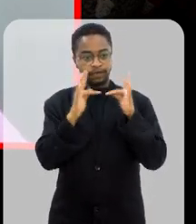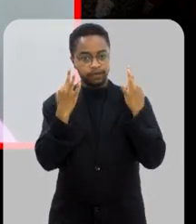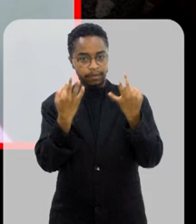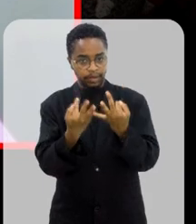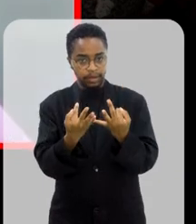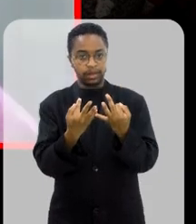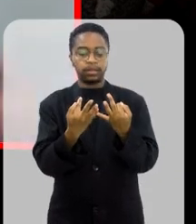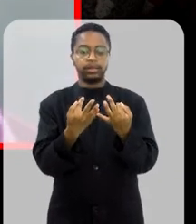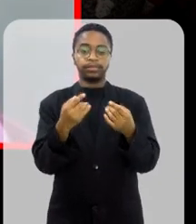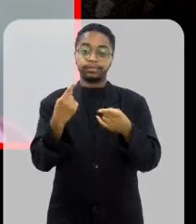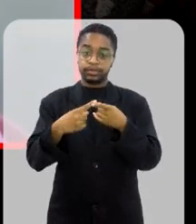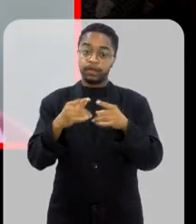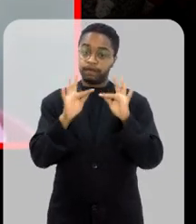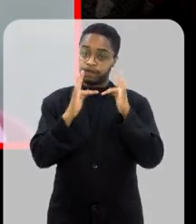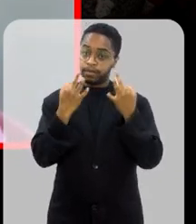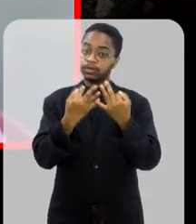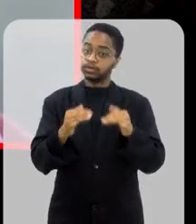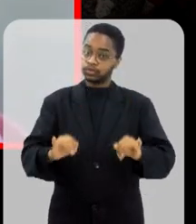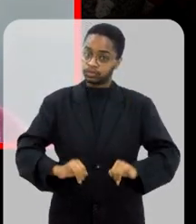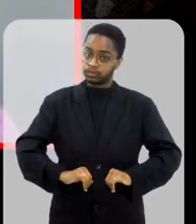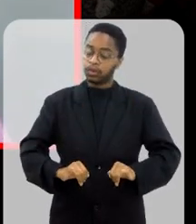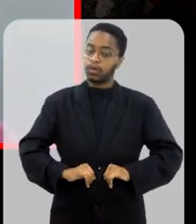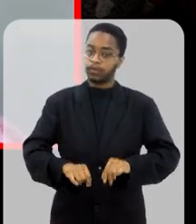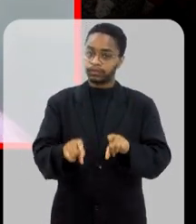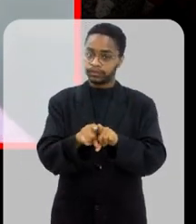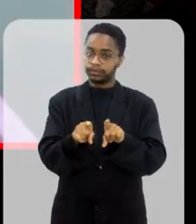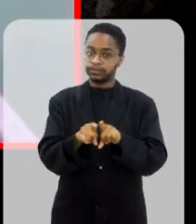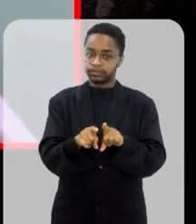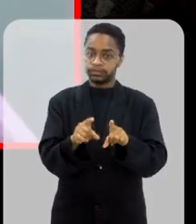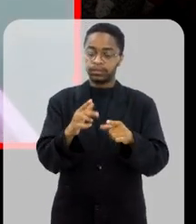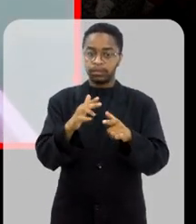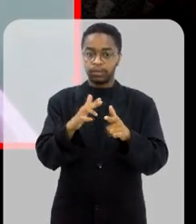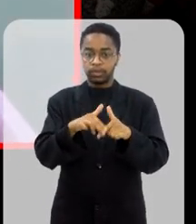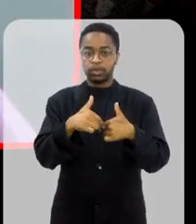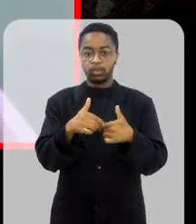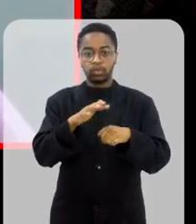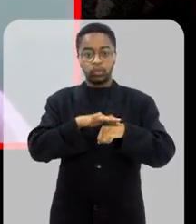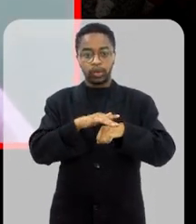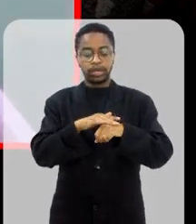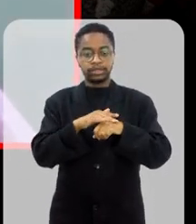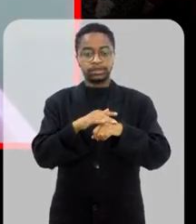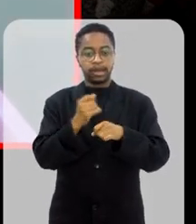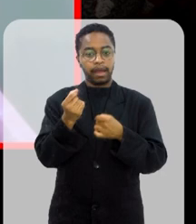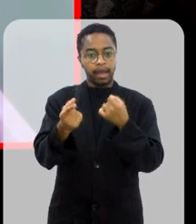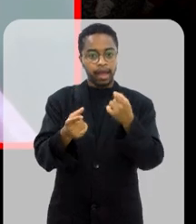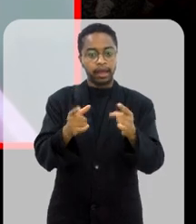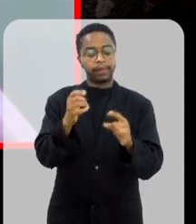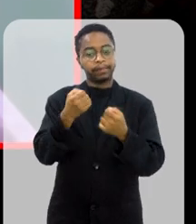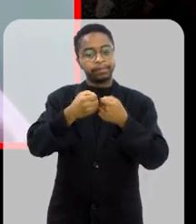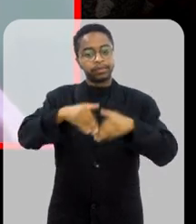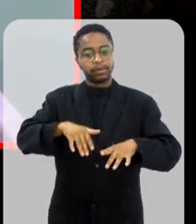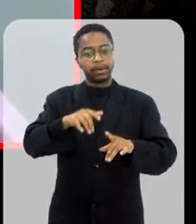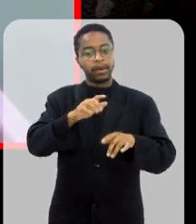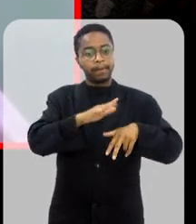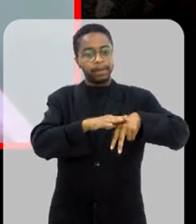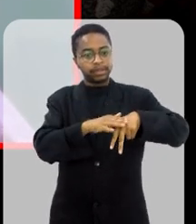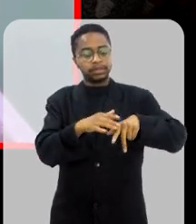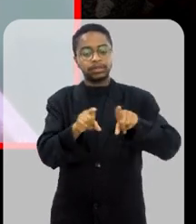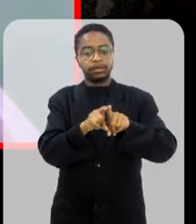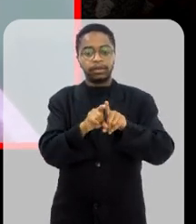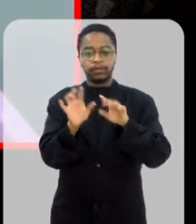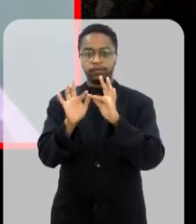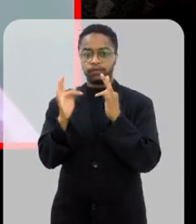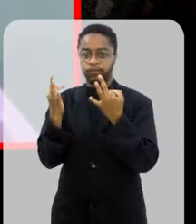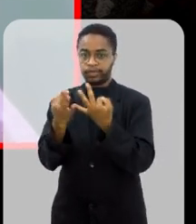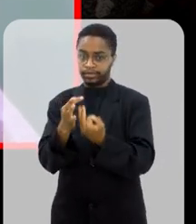raros e familiares, porque também sofrem os seus familiares, né? A doença rara atinge o paciente, mas atinge